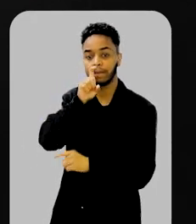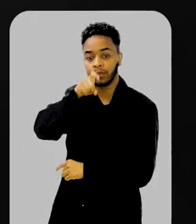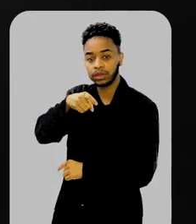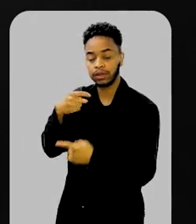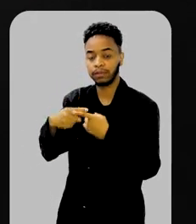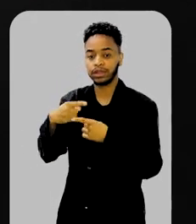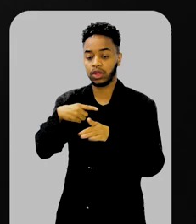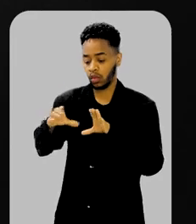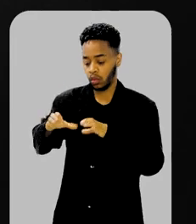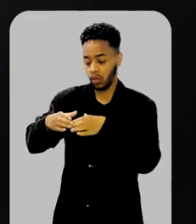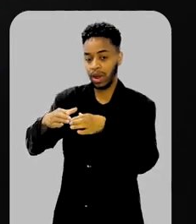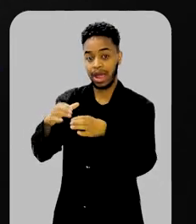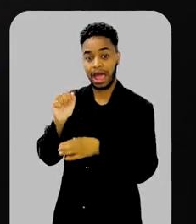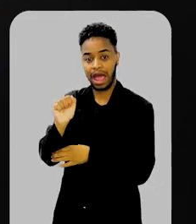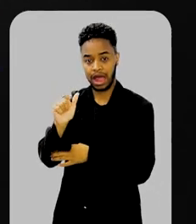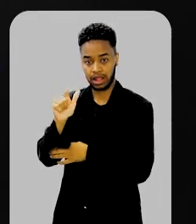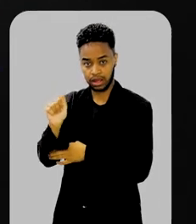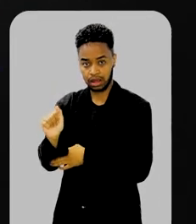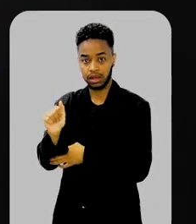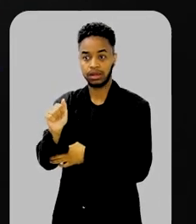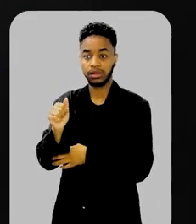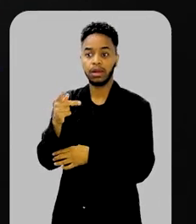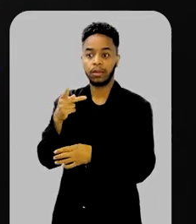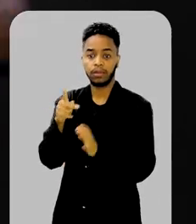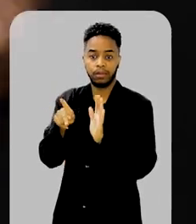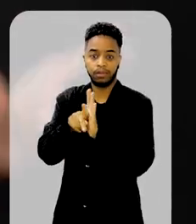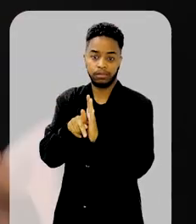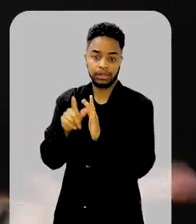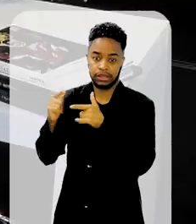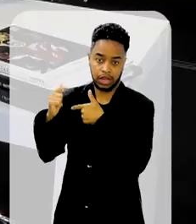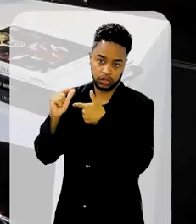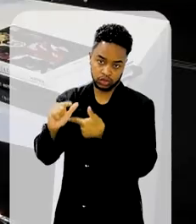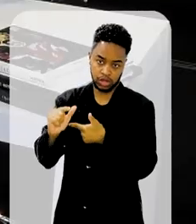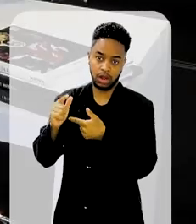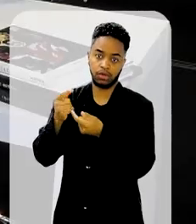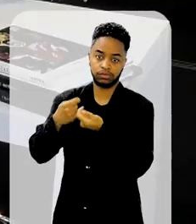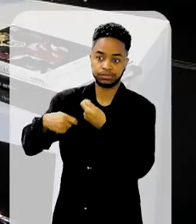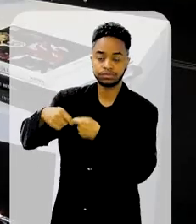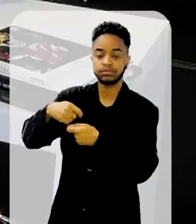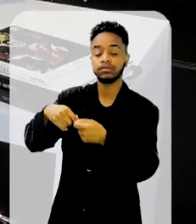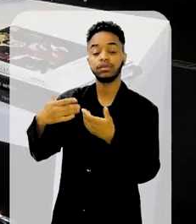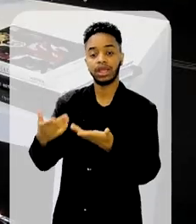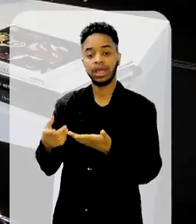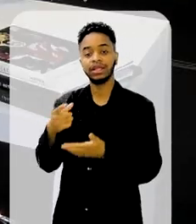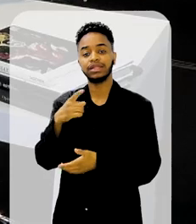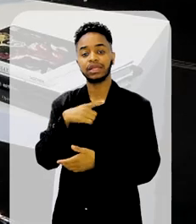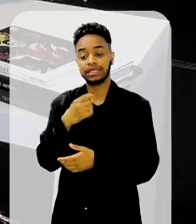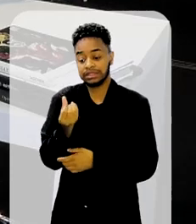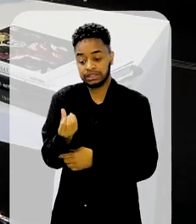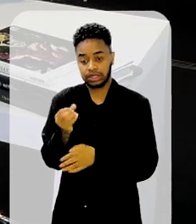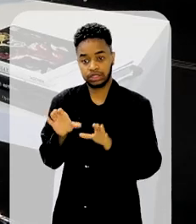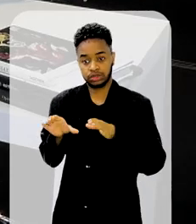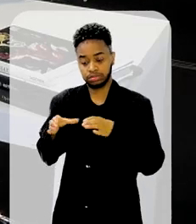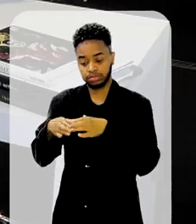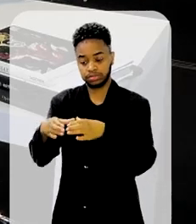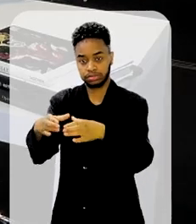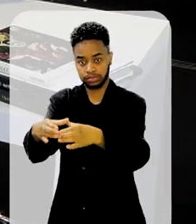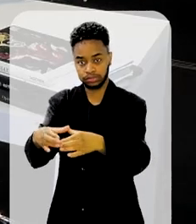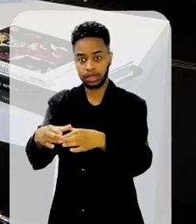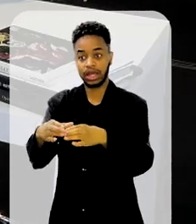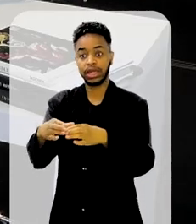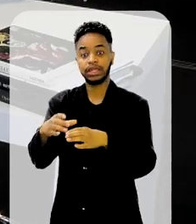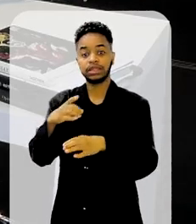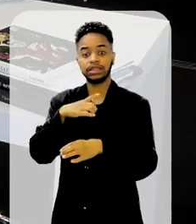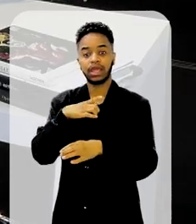aí você tem as alas Reunidas que na são as aulas comerciais na pelas reun tral né você tem as seis ali então vamos observar as seis